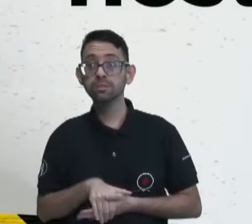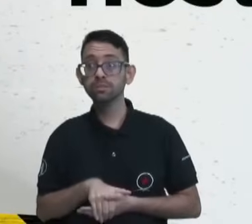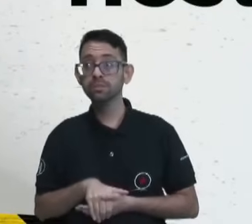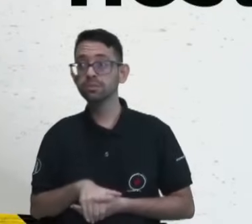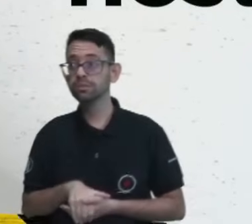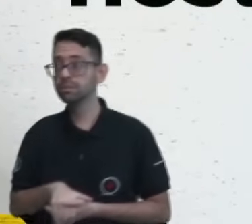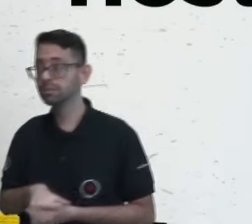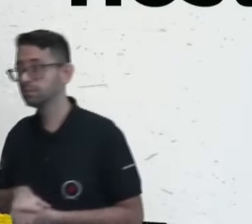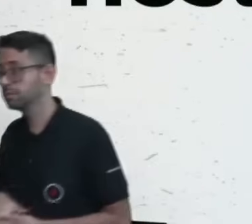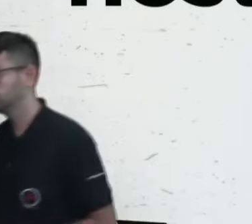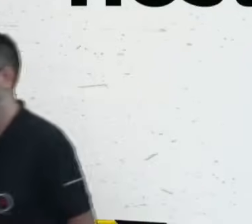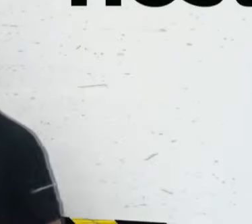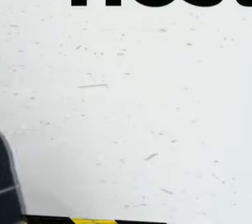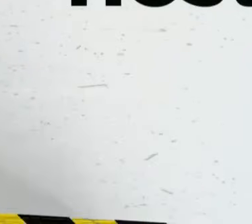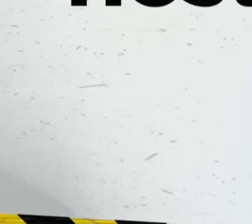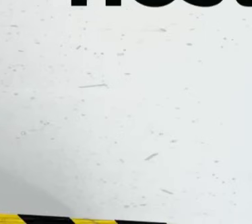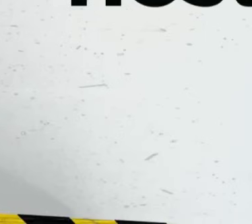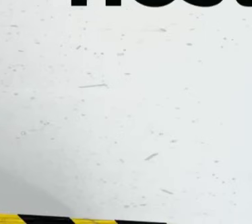Deus